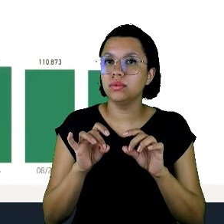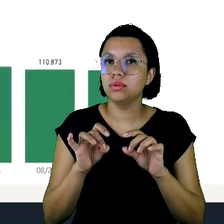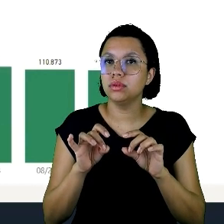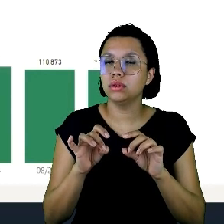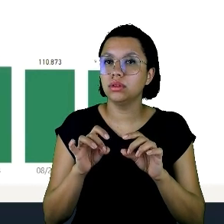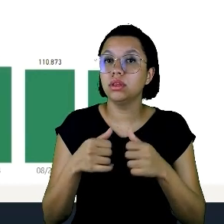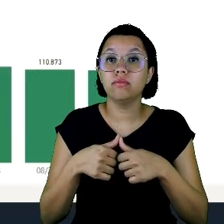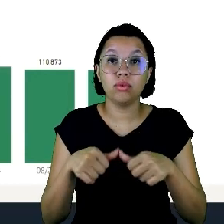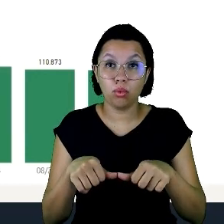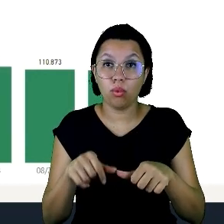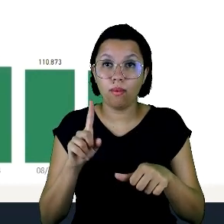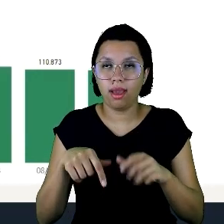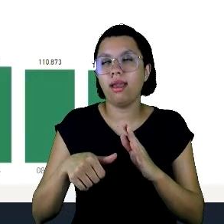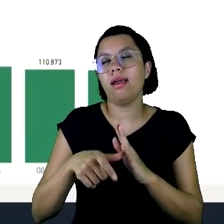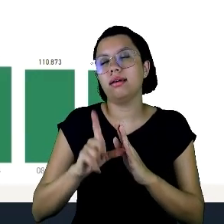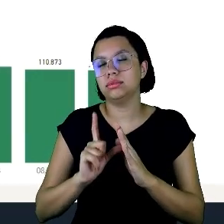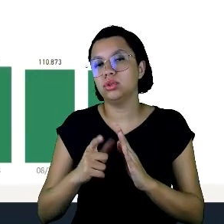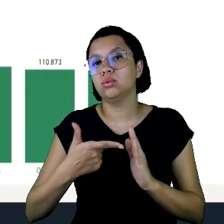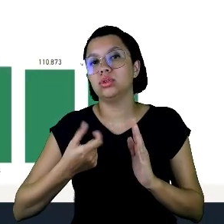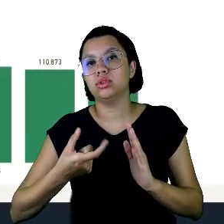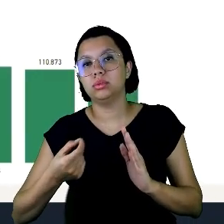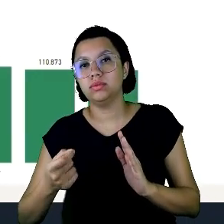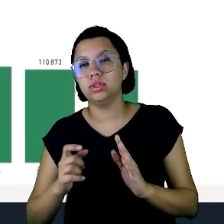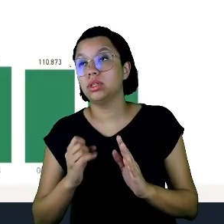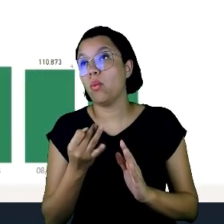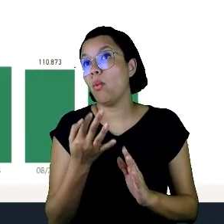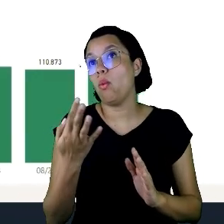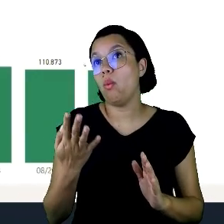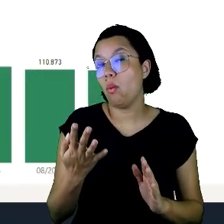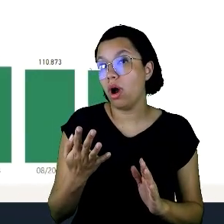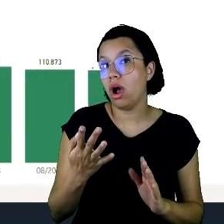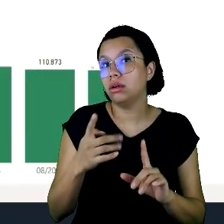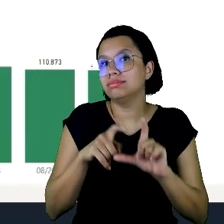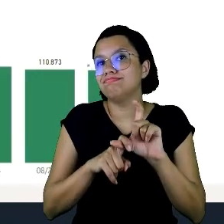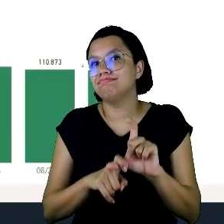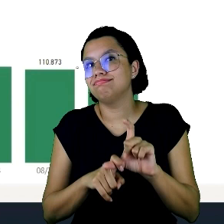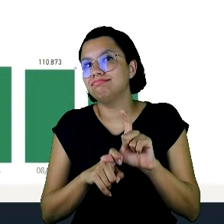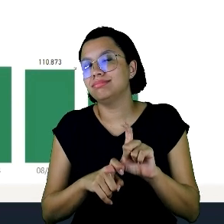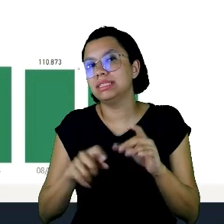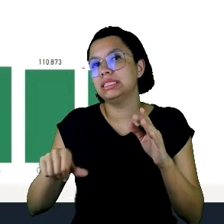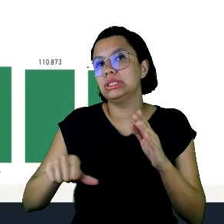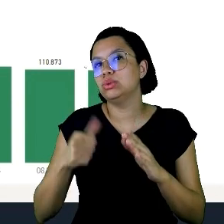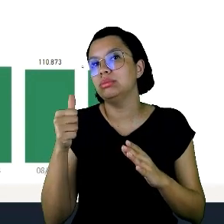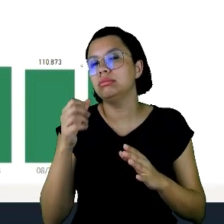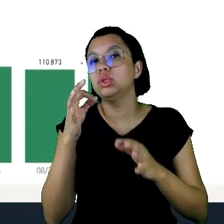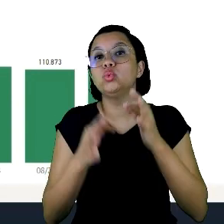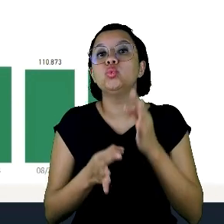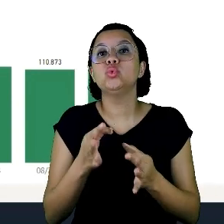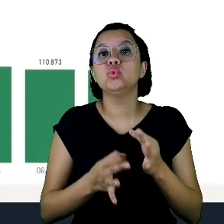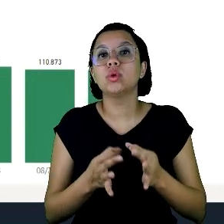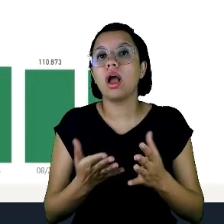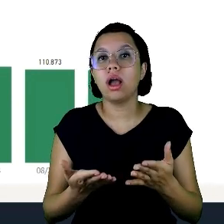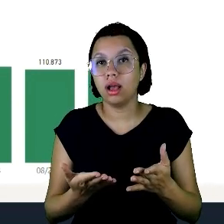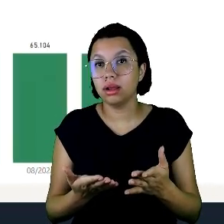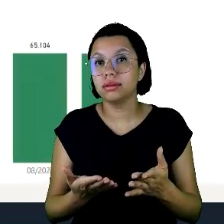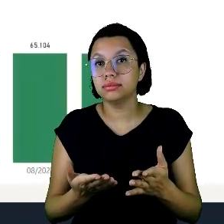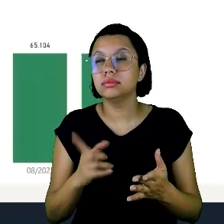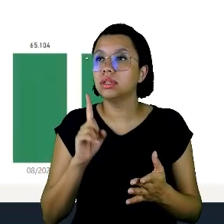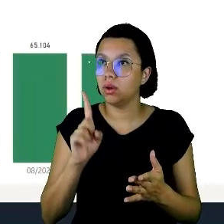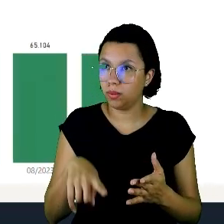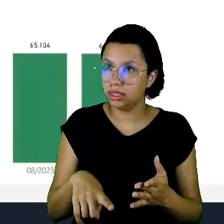2020. Aí, desses, quantos são pendentes de primeiro julgamento? O processo está pendente de primeiro julgamento?